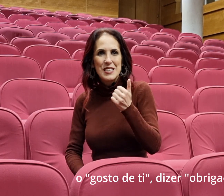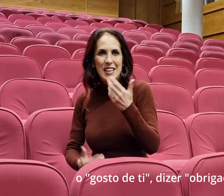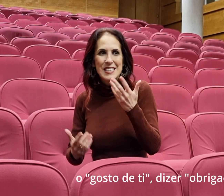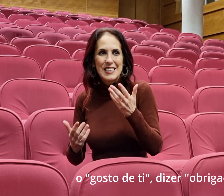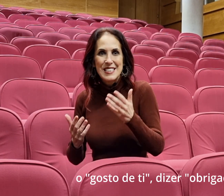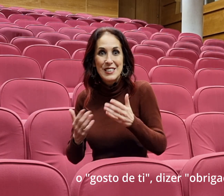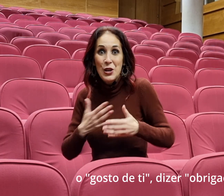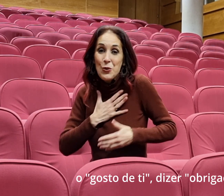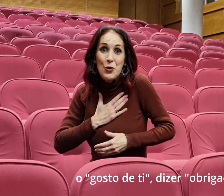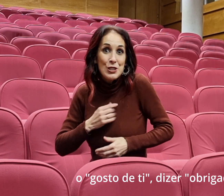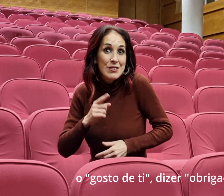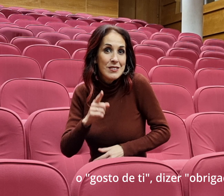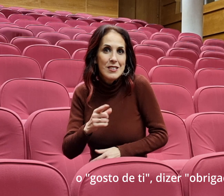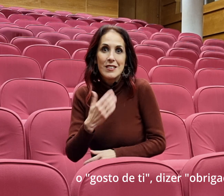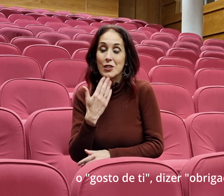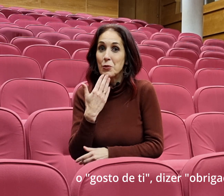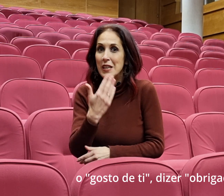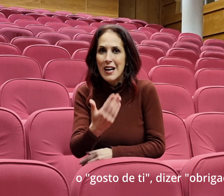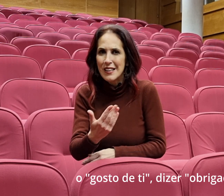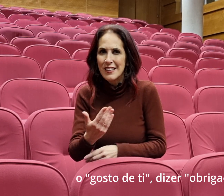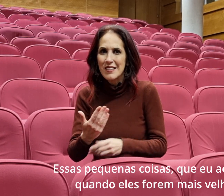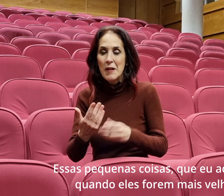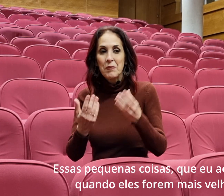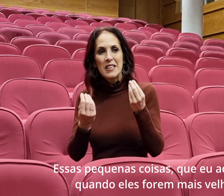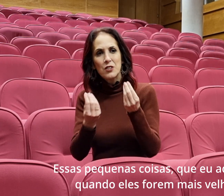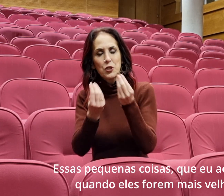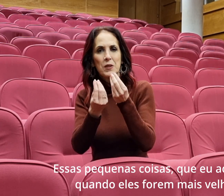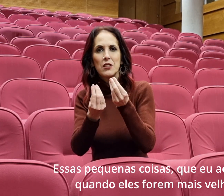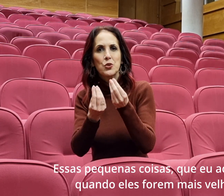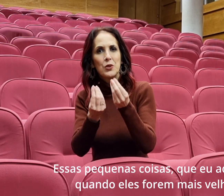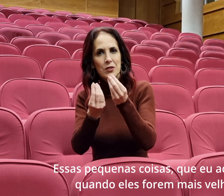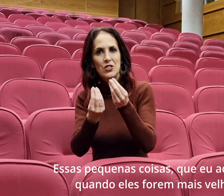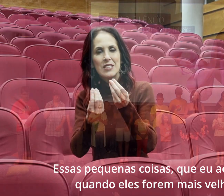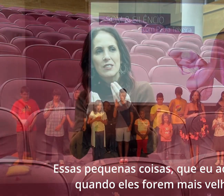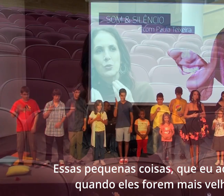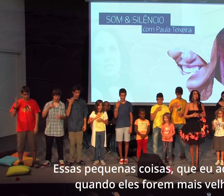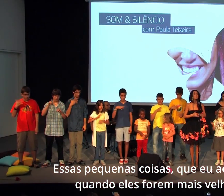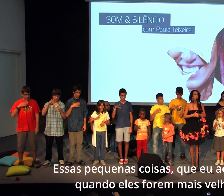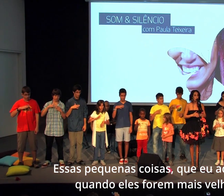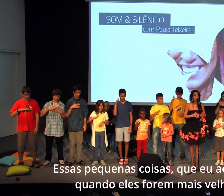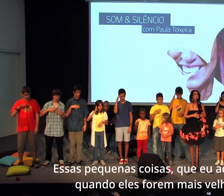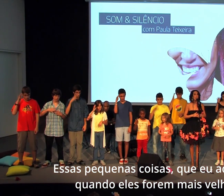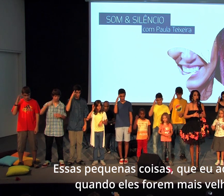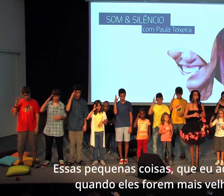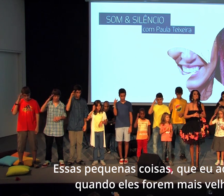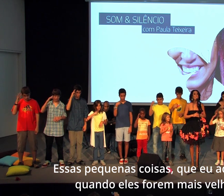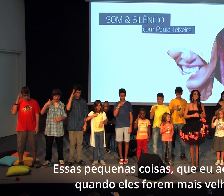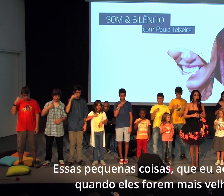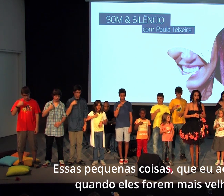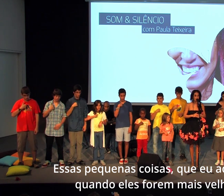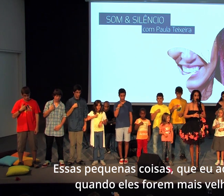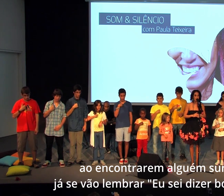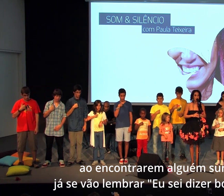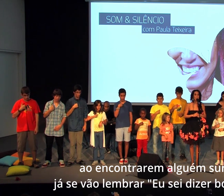o ensinar-lhes a dizer o gosto de ti, dizer obrigada, essas pequenas coisas que eu acho que eles, quando forem mais velhos